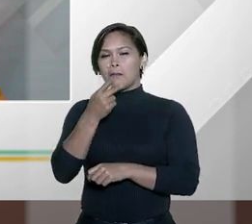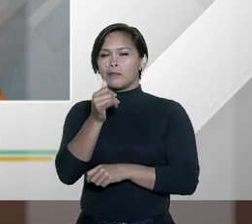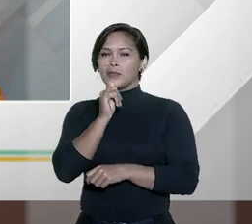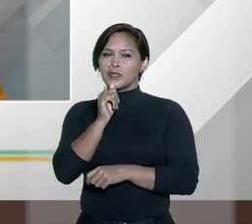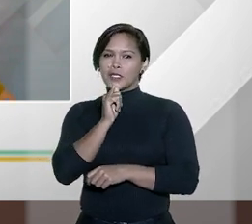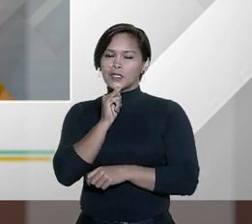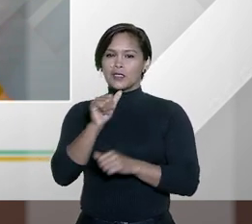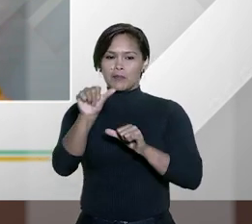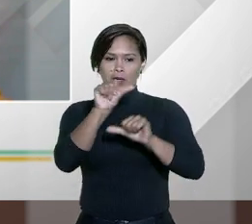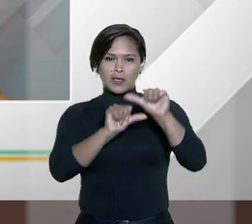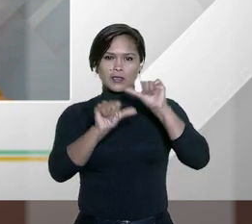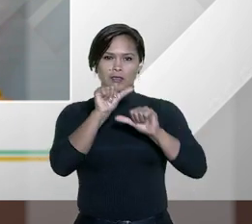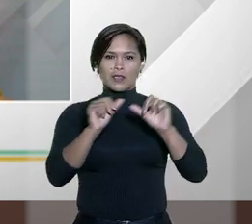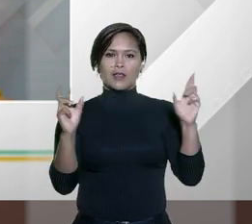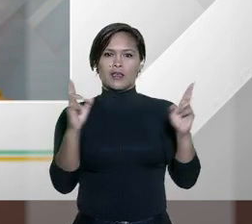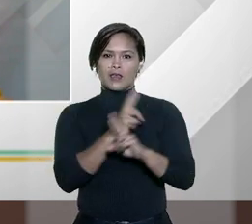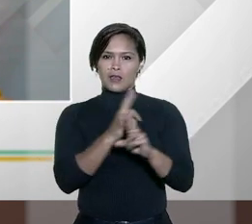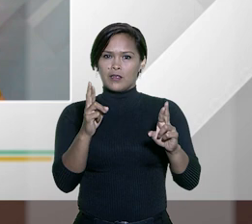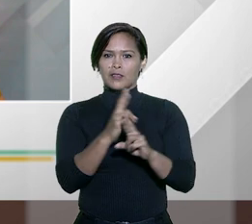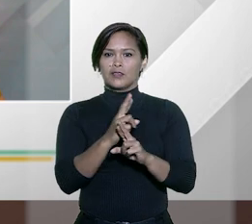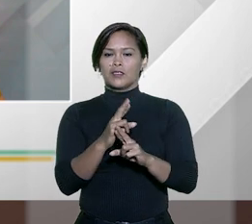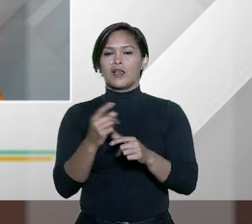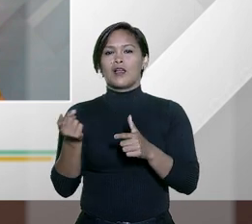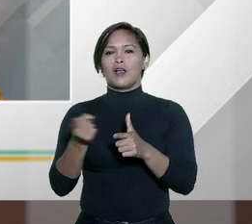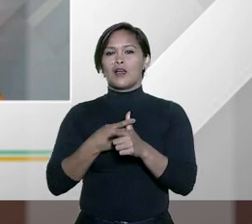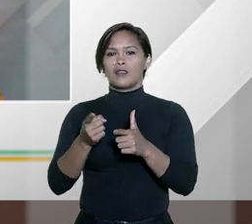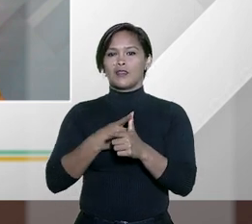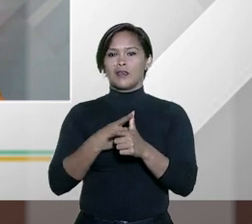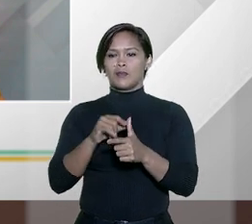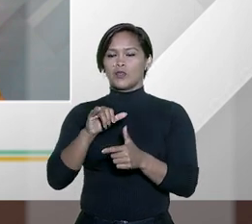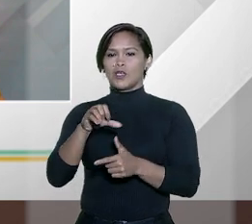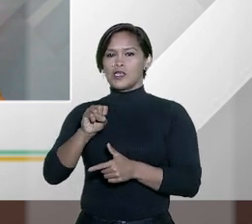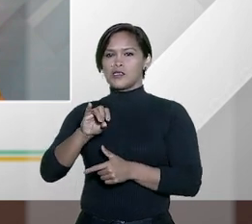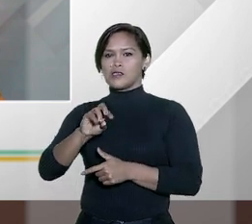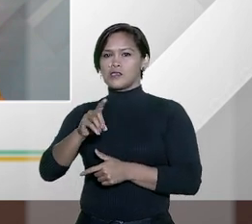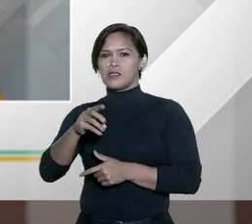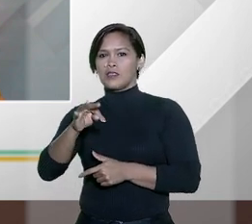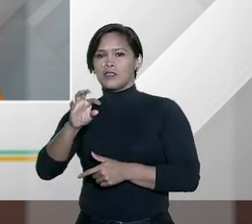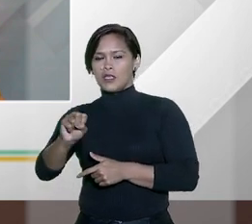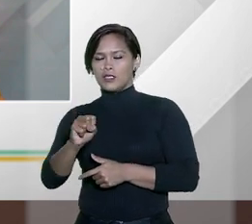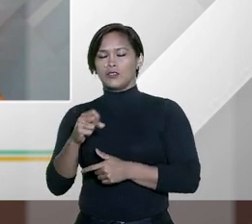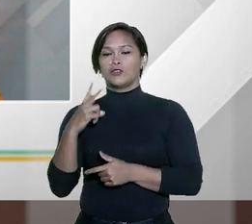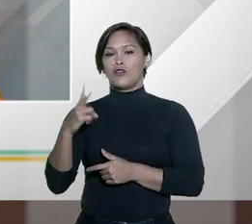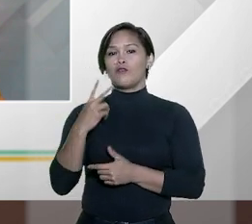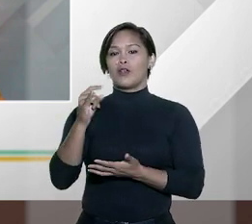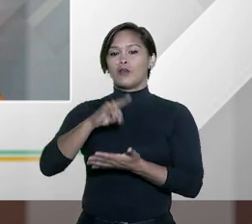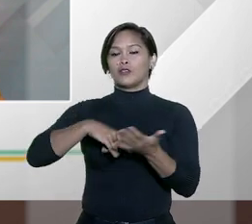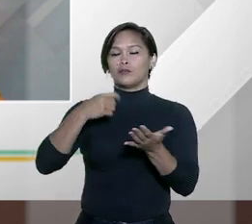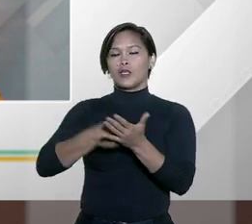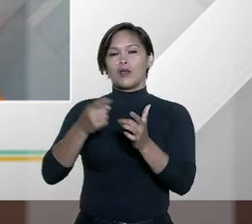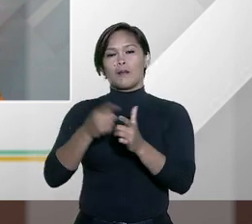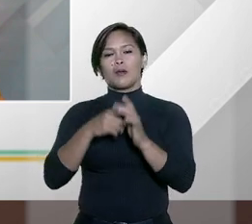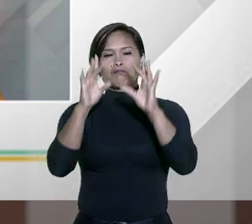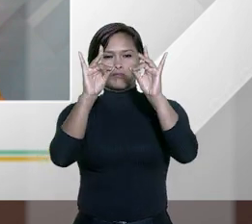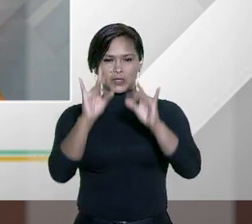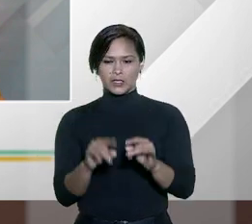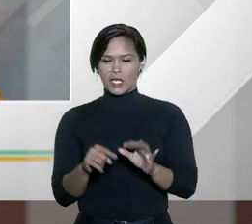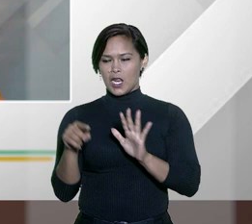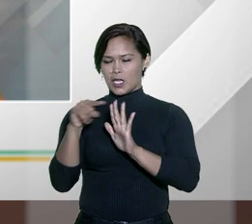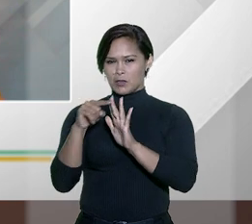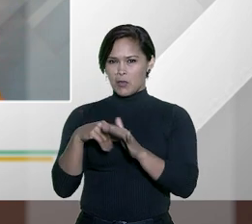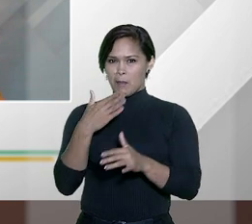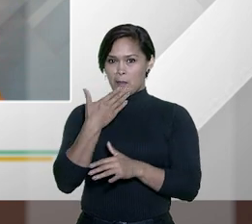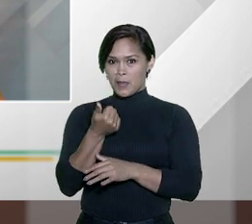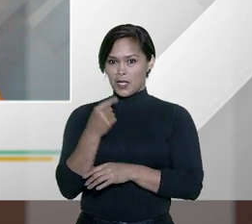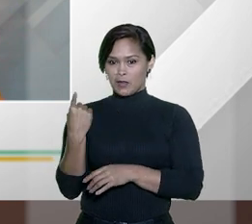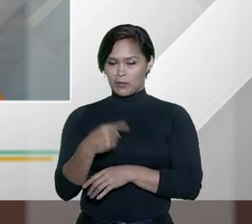exemplo, as alterações relacionadas a débitos incidentes sobre o valor de precatórios. Você poderia detalhar esse ponto um